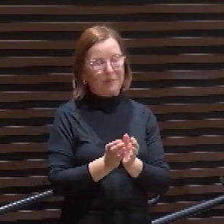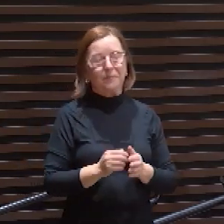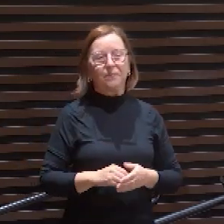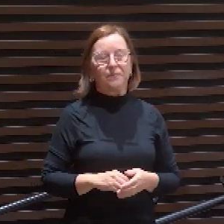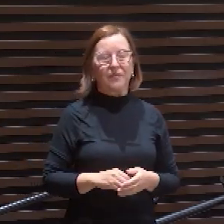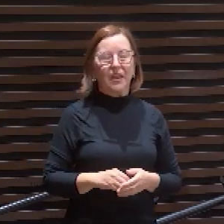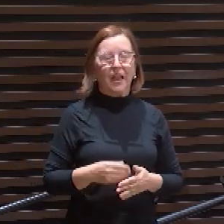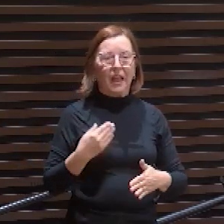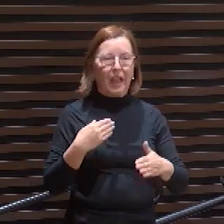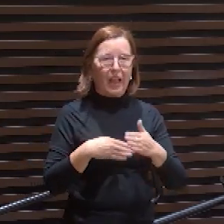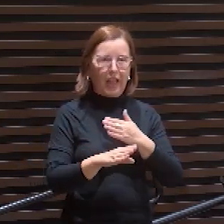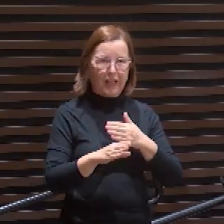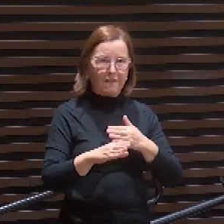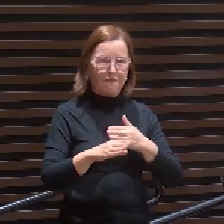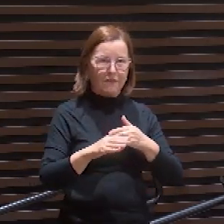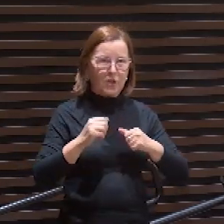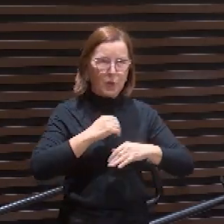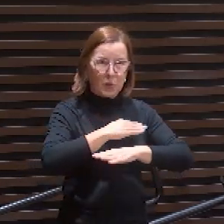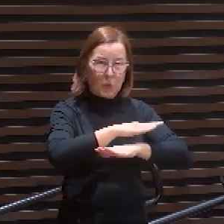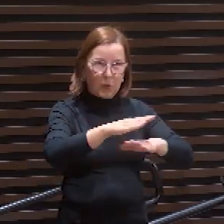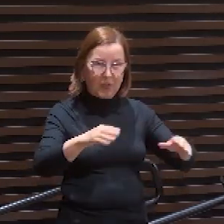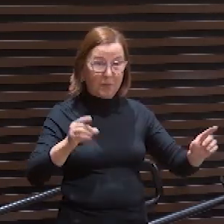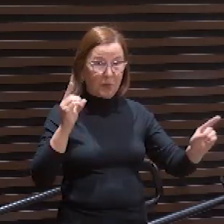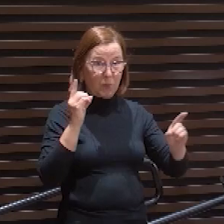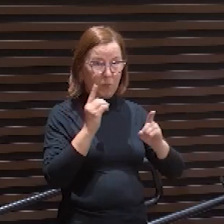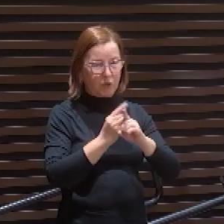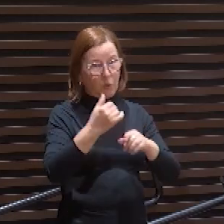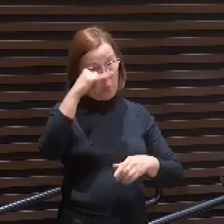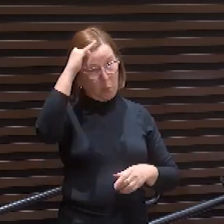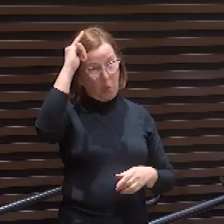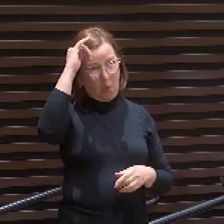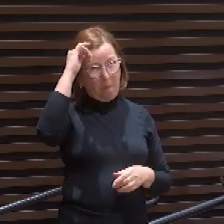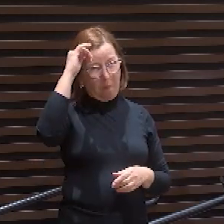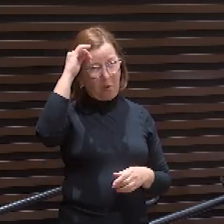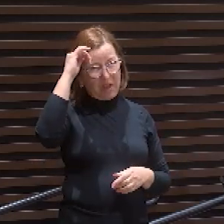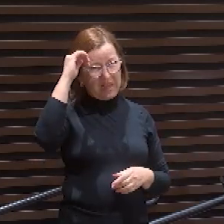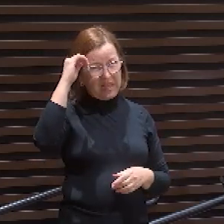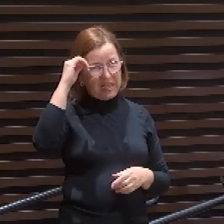o campo e encontrou um boi cego.